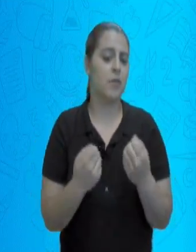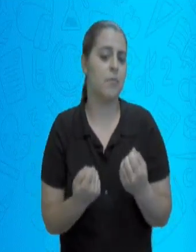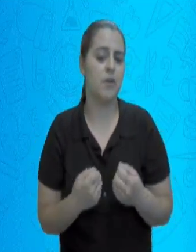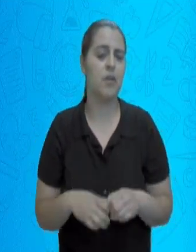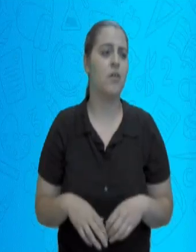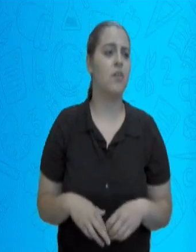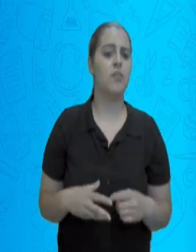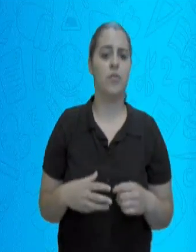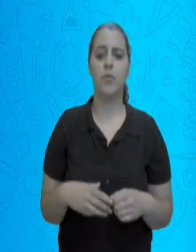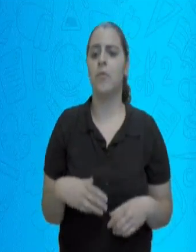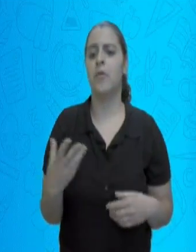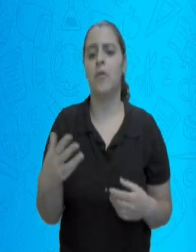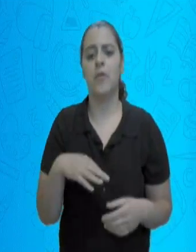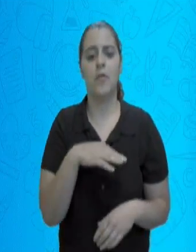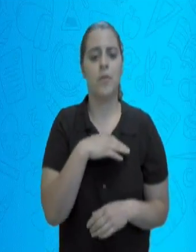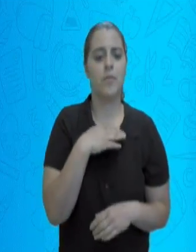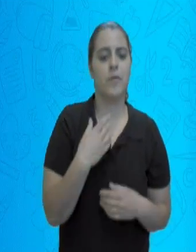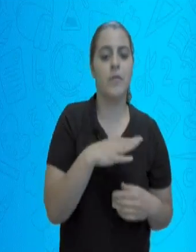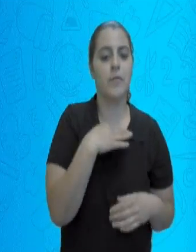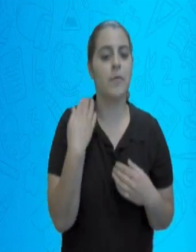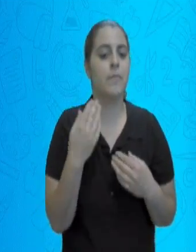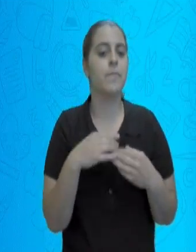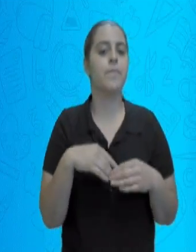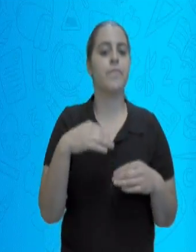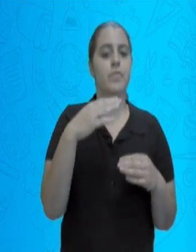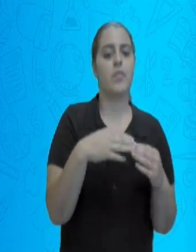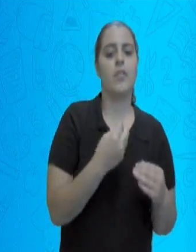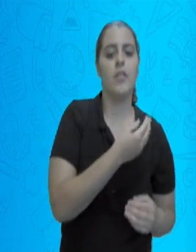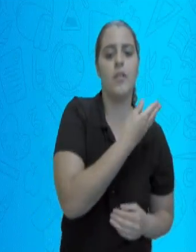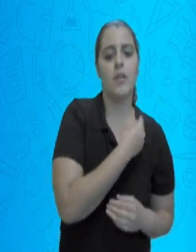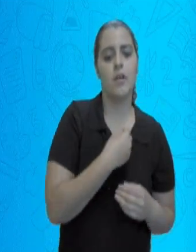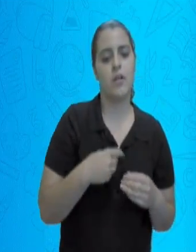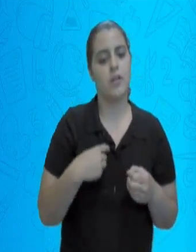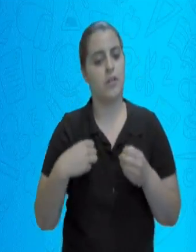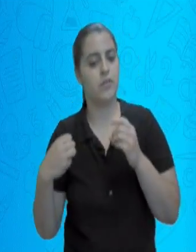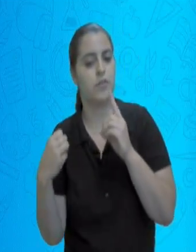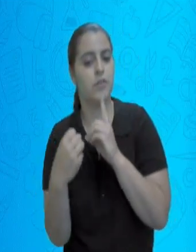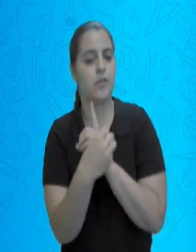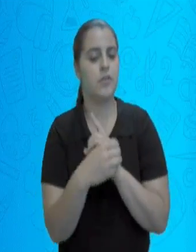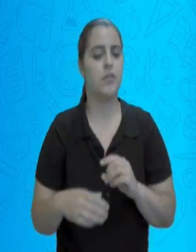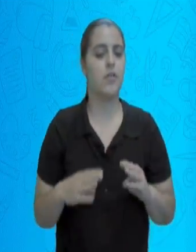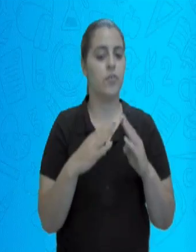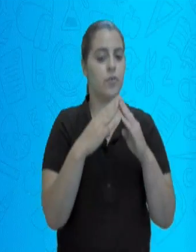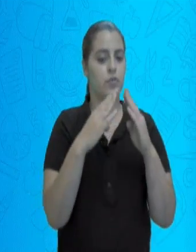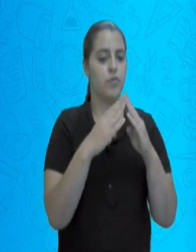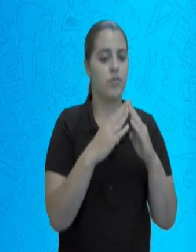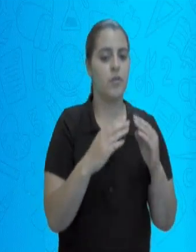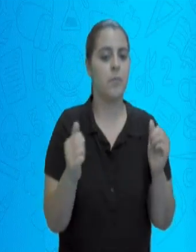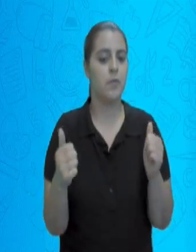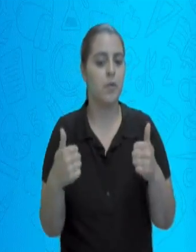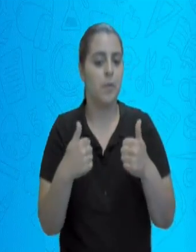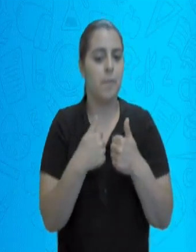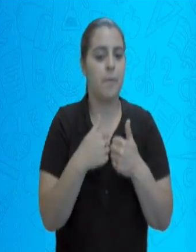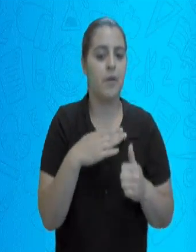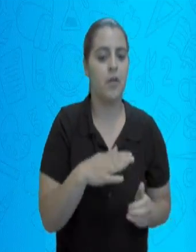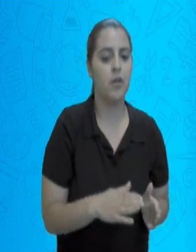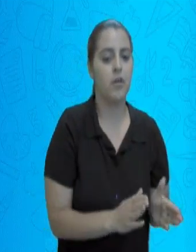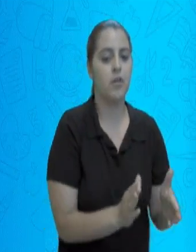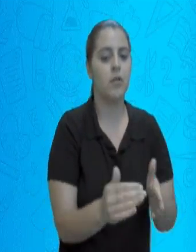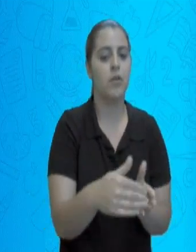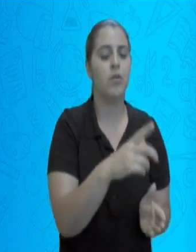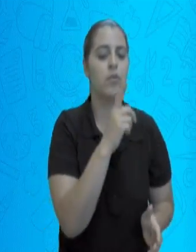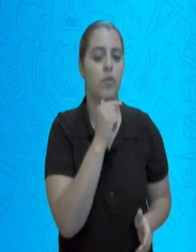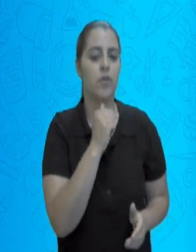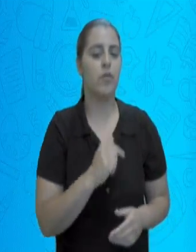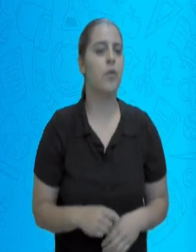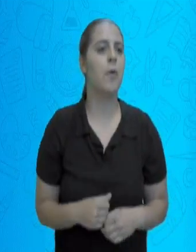que podem prejudicar a nossa sociedade. No caso de construções muito próximas dos rios,